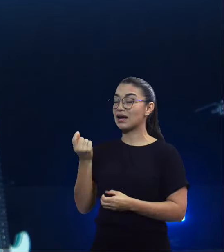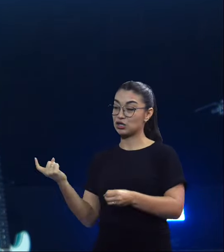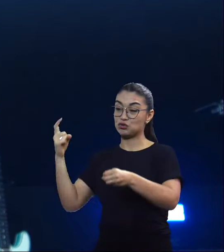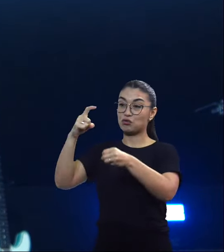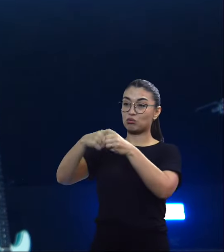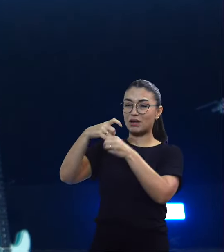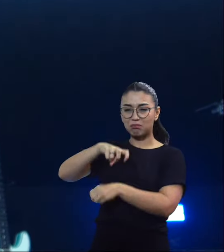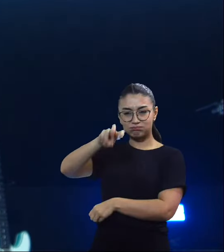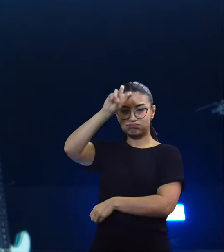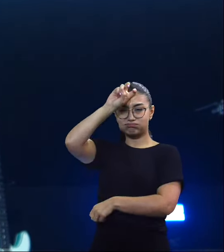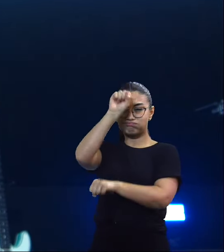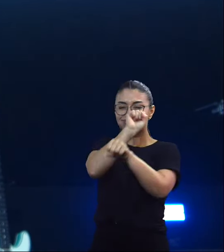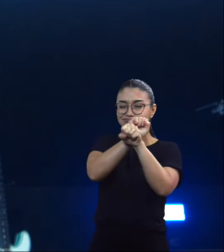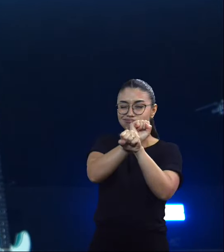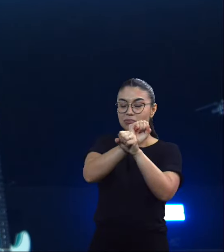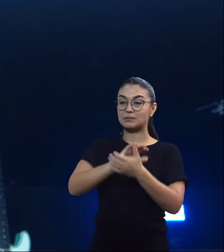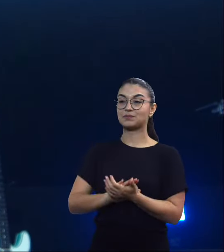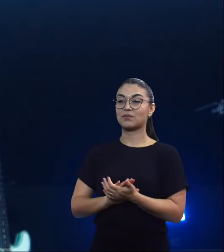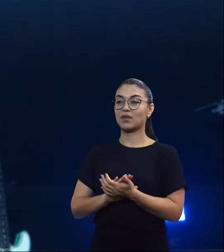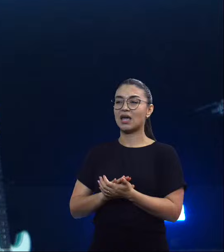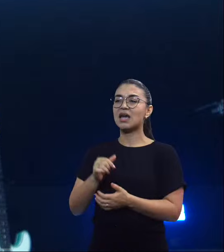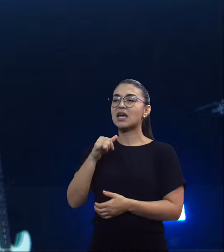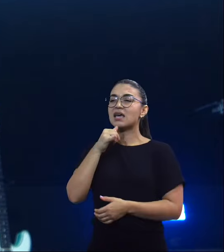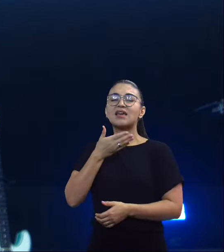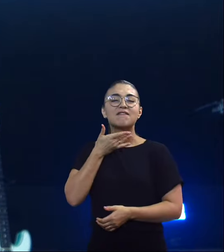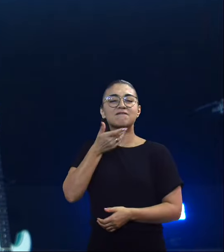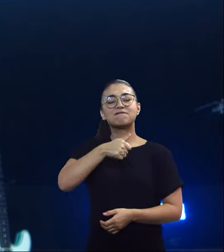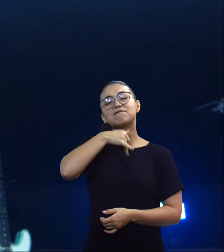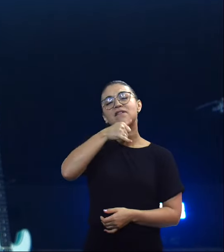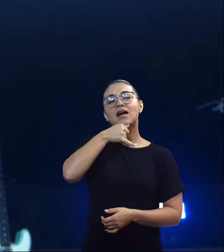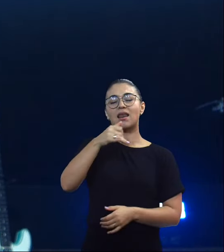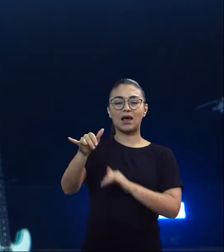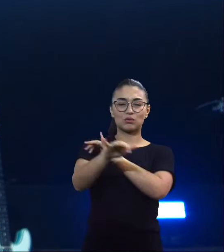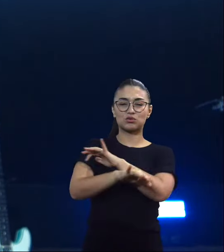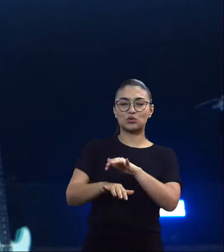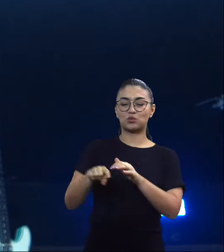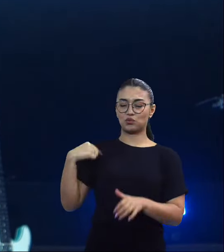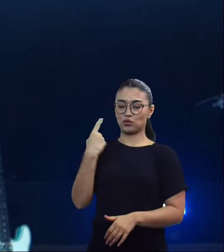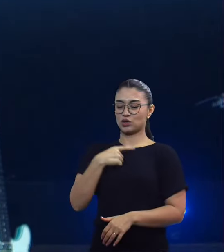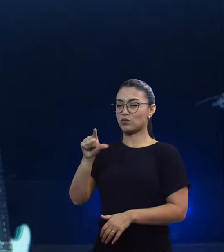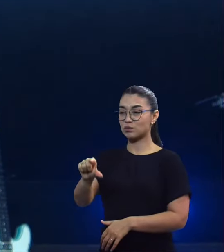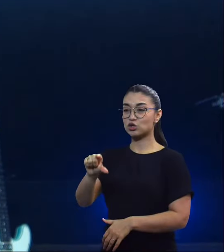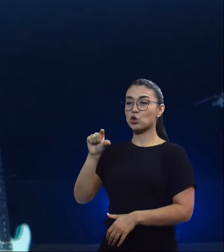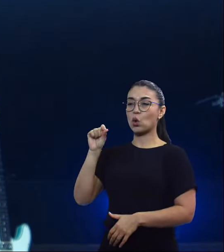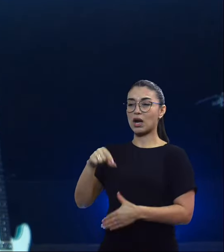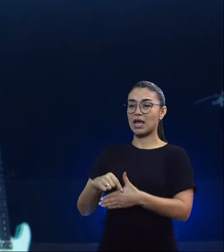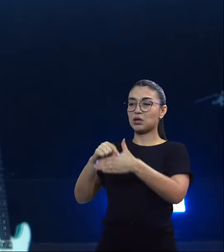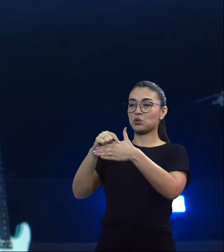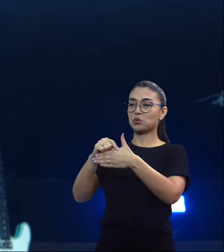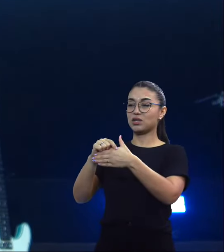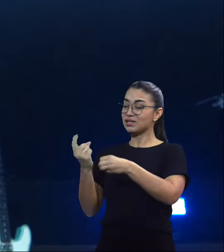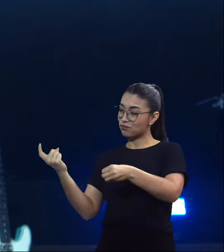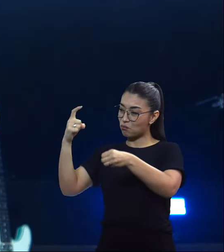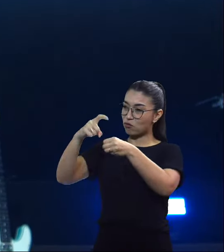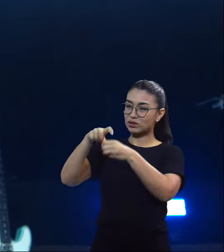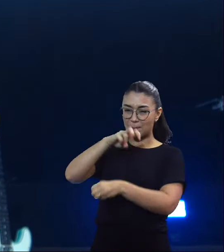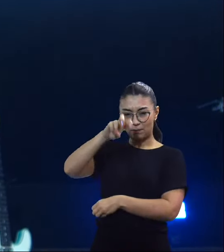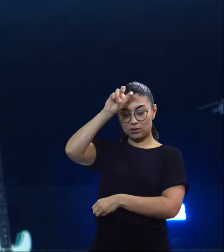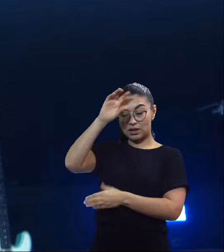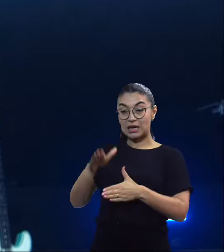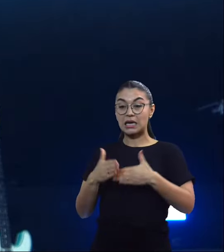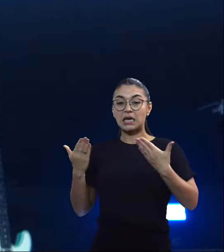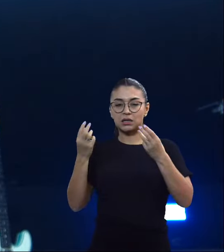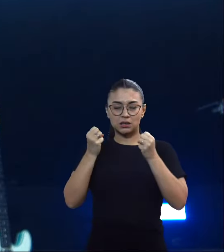Egito? E disseram uns aos outros: escolheremos um chefe e voltaremos para o Egito. E então Moisés e